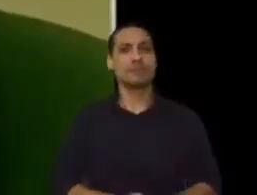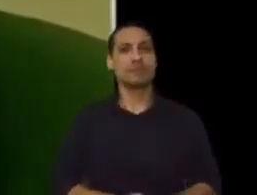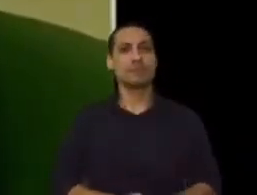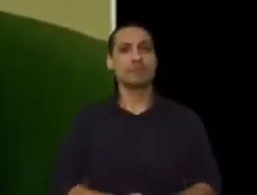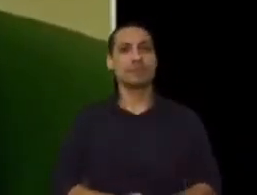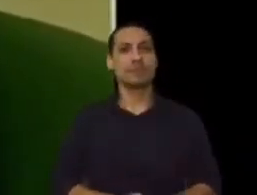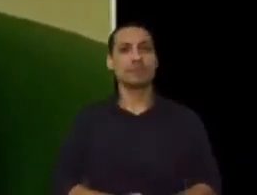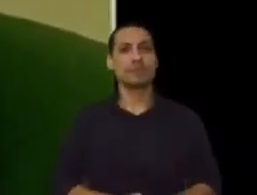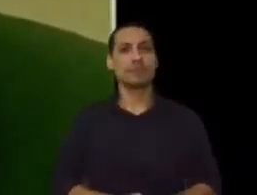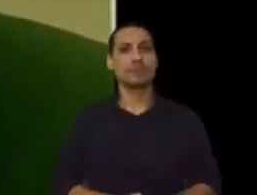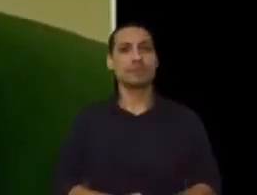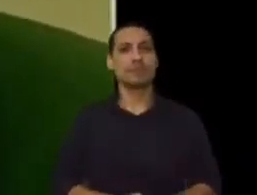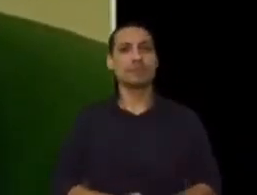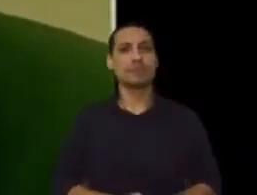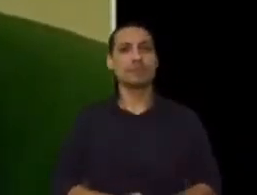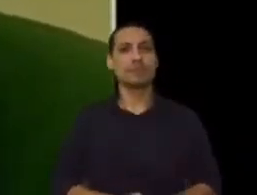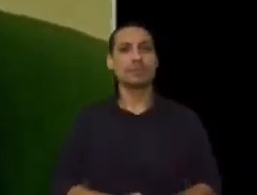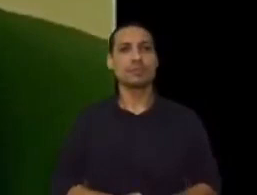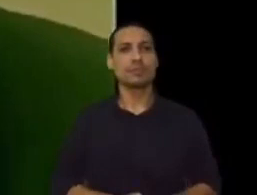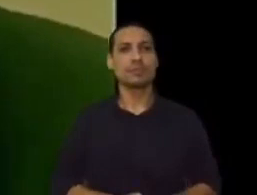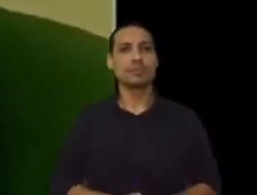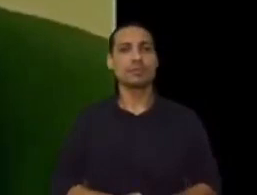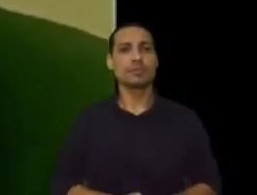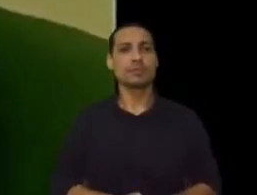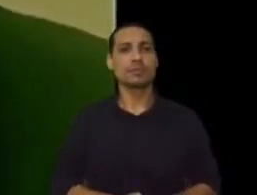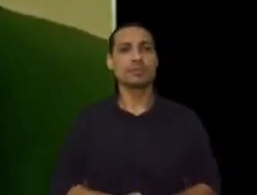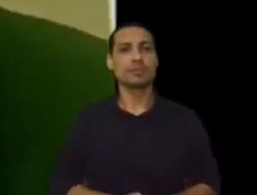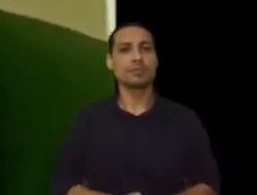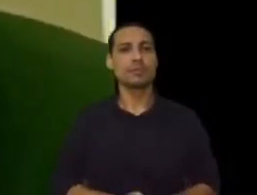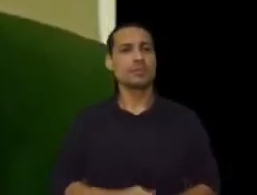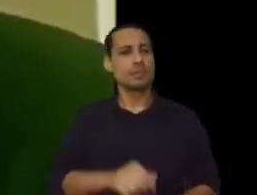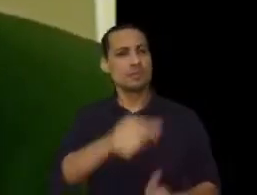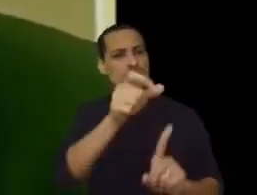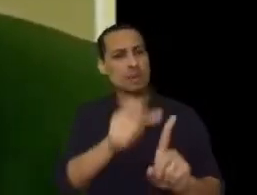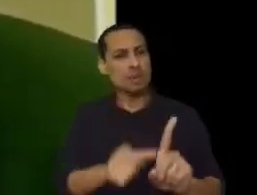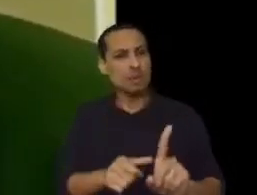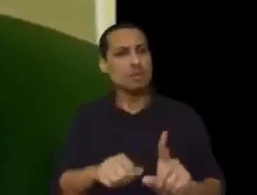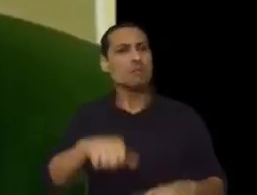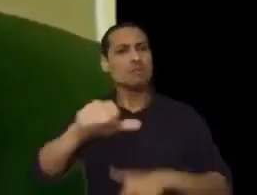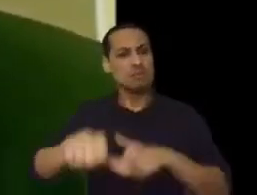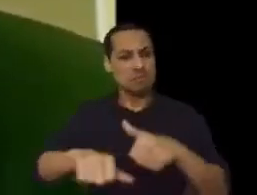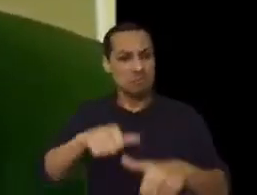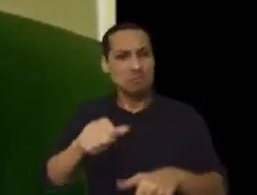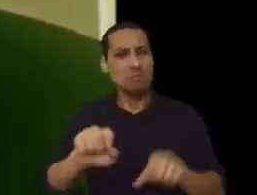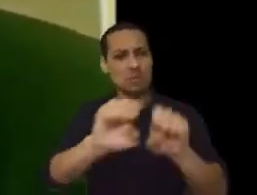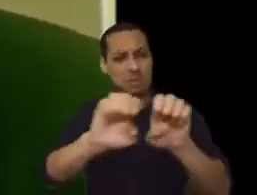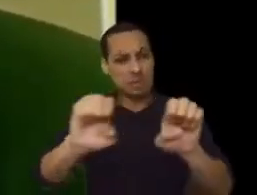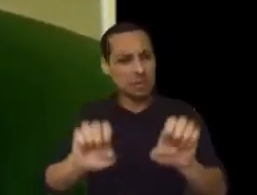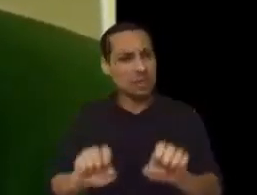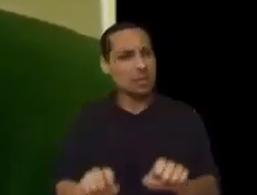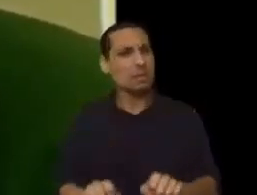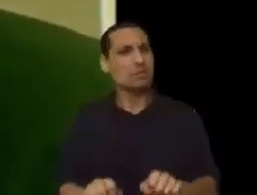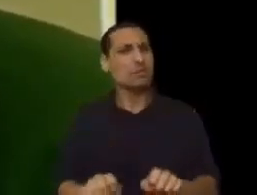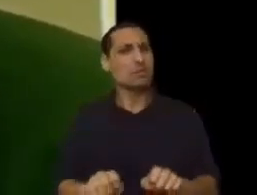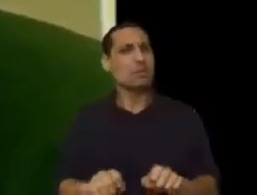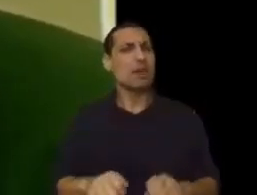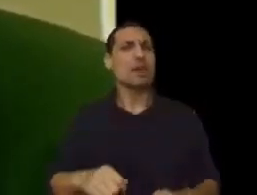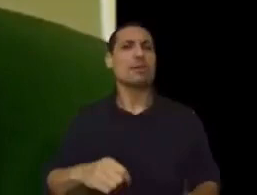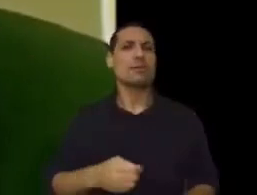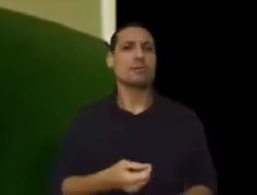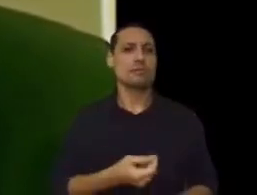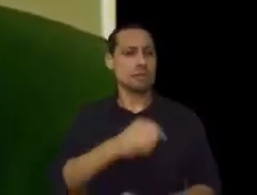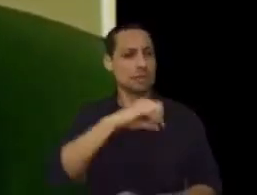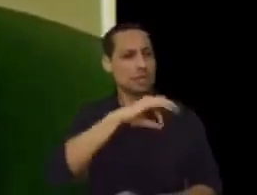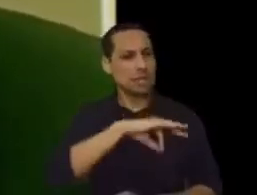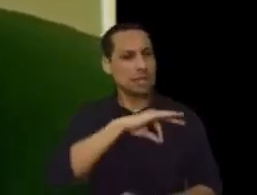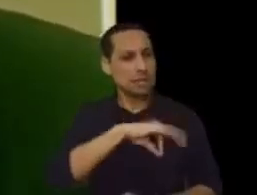reivindicações específicas pelo salário, pelo emprego, com mudanças estruturais e mudanças profundas que nós queremos fazer no Brasil.